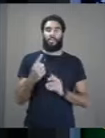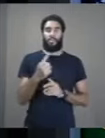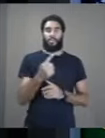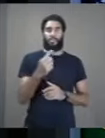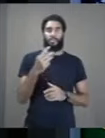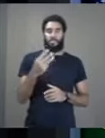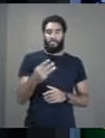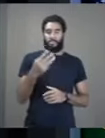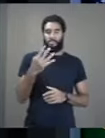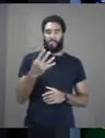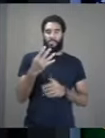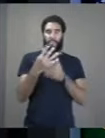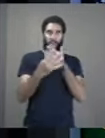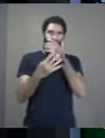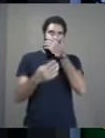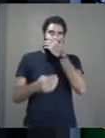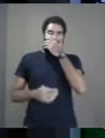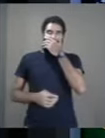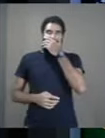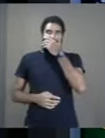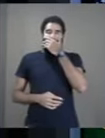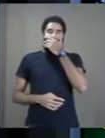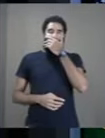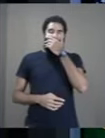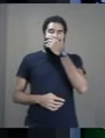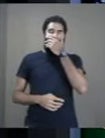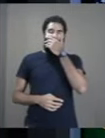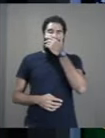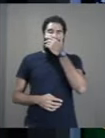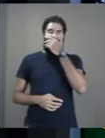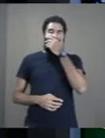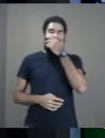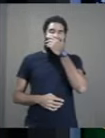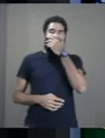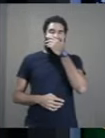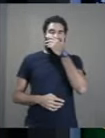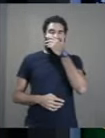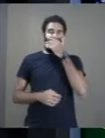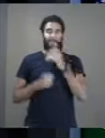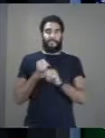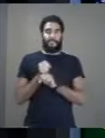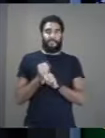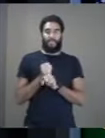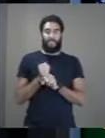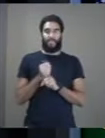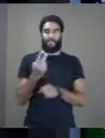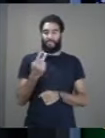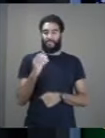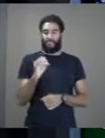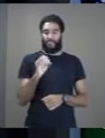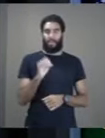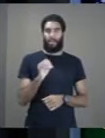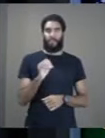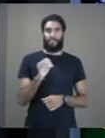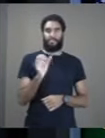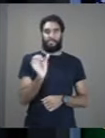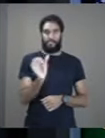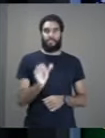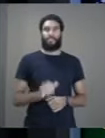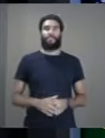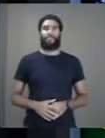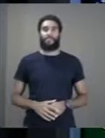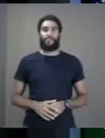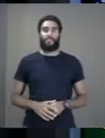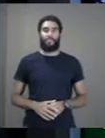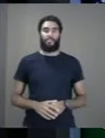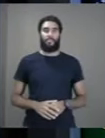11.343 de 2006, a lei sobre drogas, de 2006,